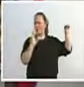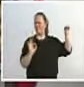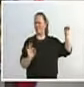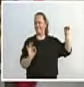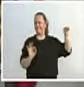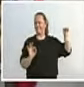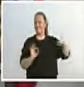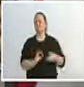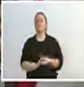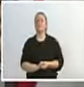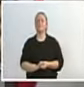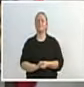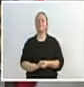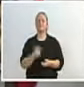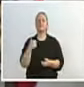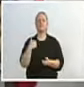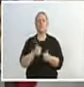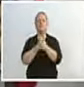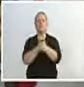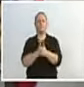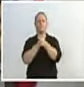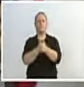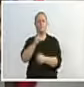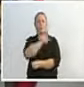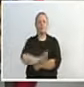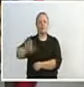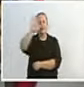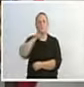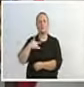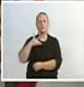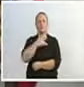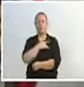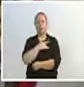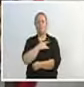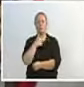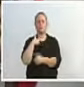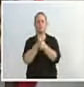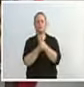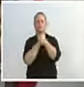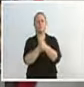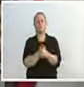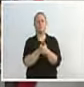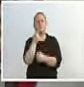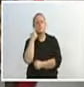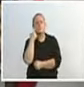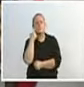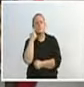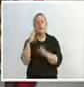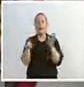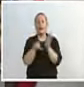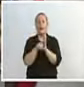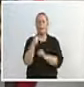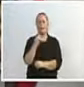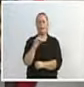Eu que acompanhei o nascer da política nacional de saúde, acompanhei o surgimento da lei 8080, da